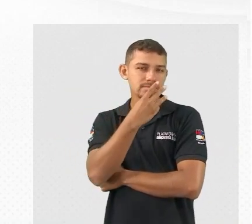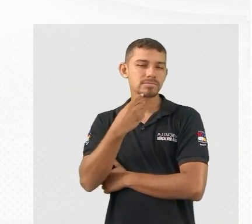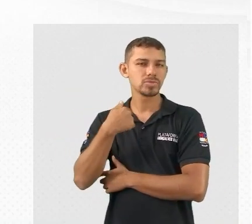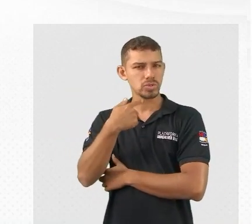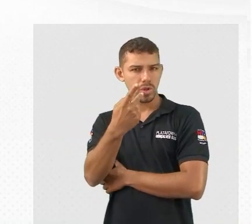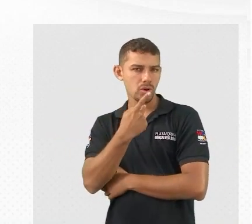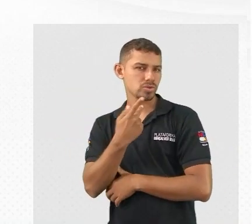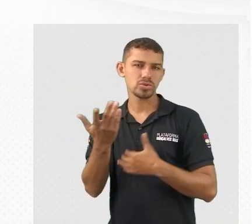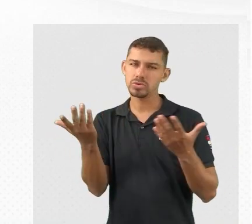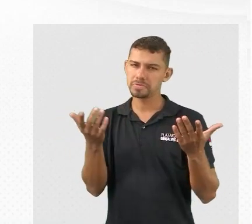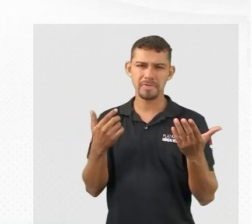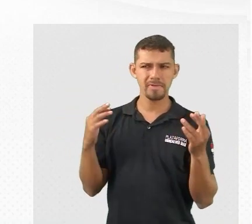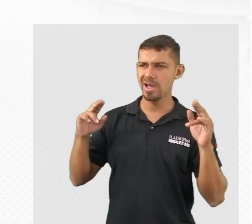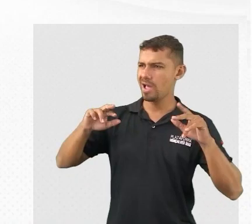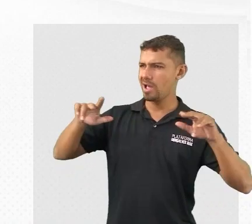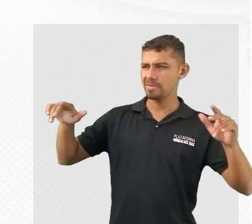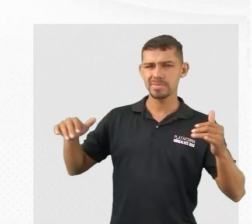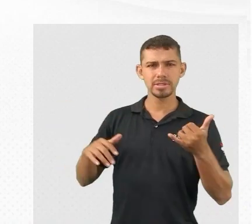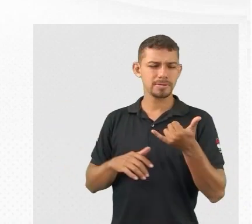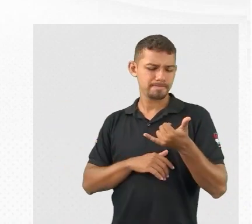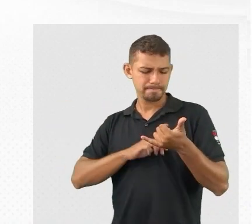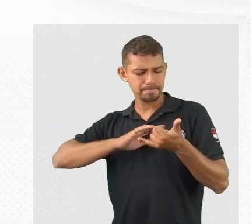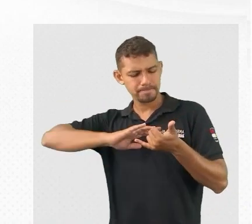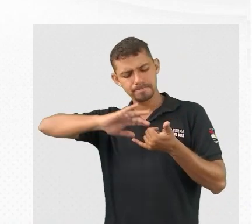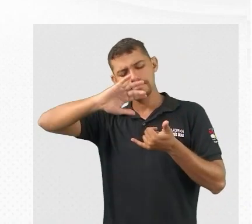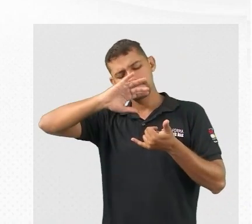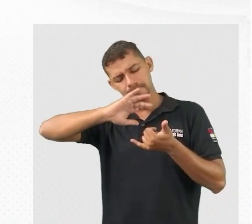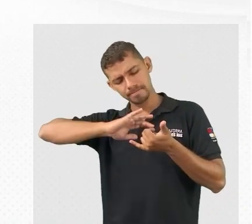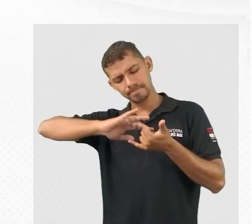você e muitas outras pessoas, né, vendo, né,